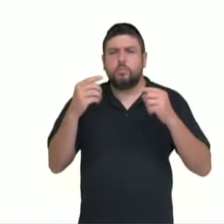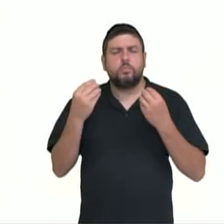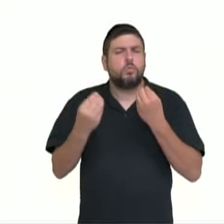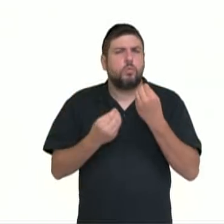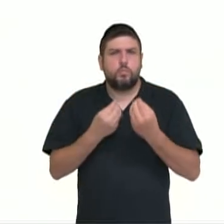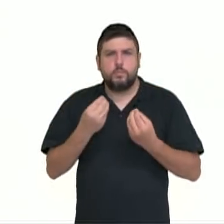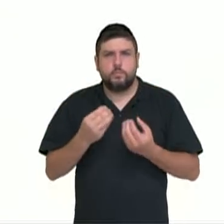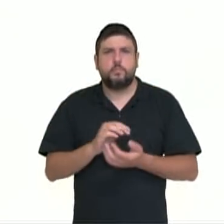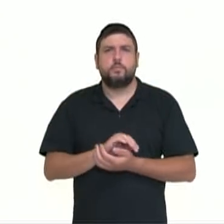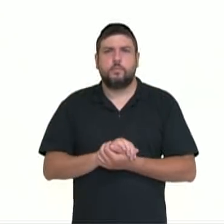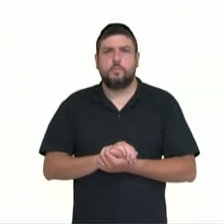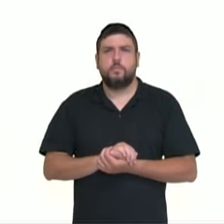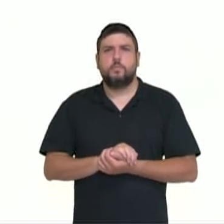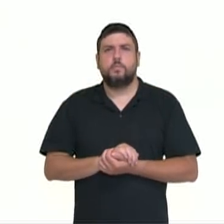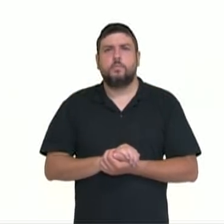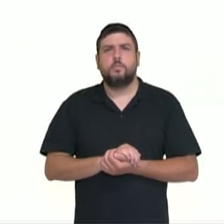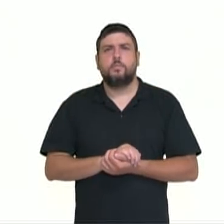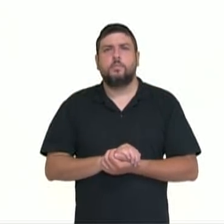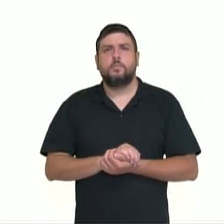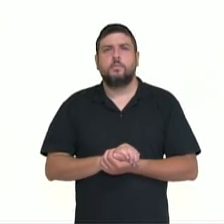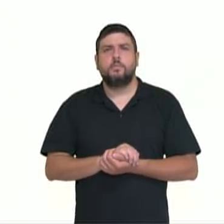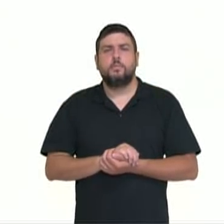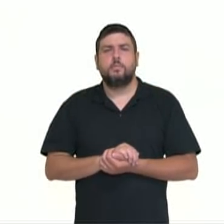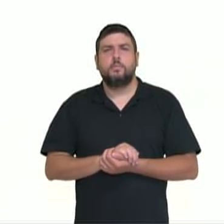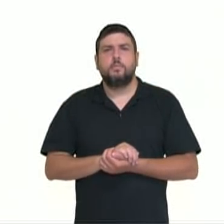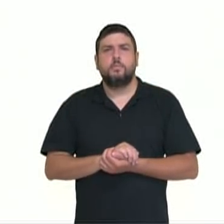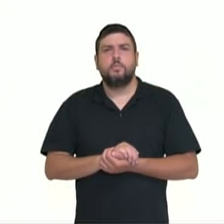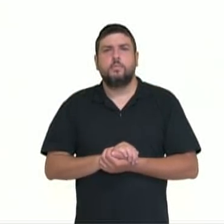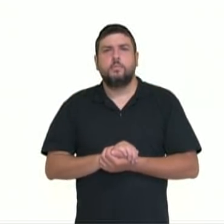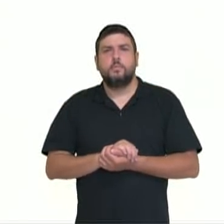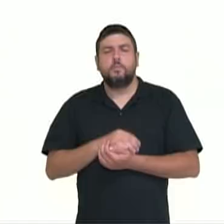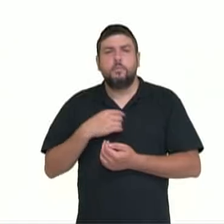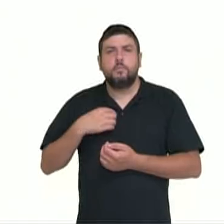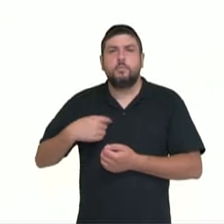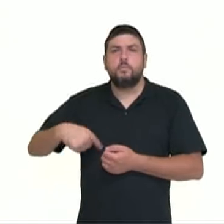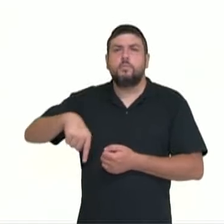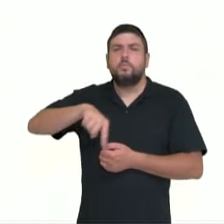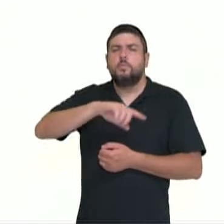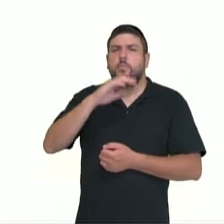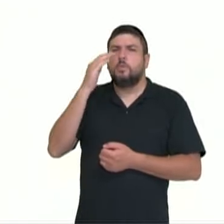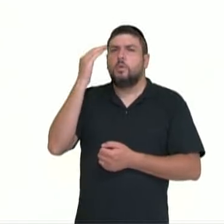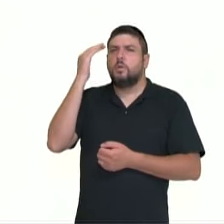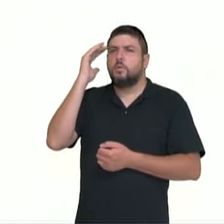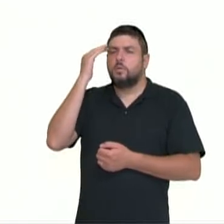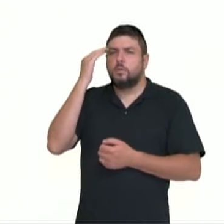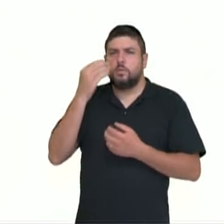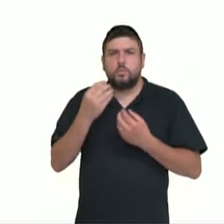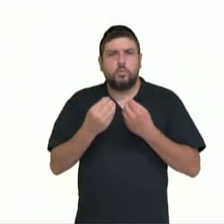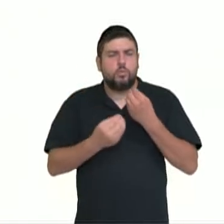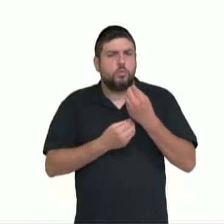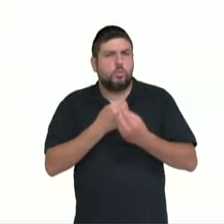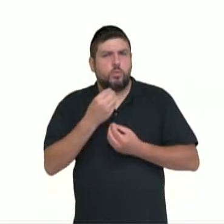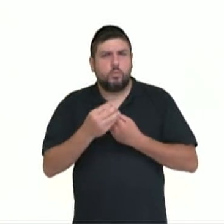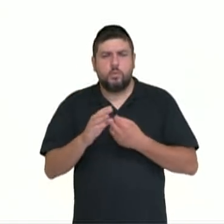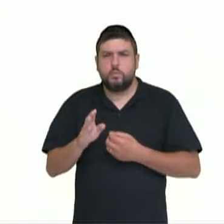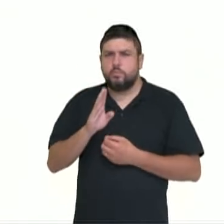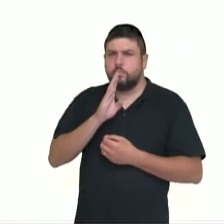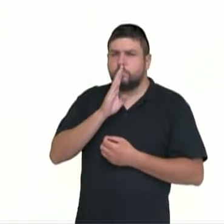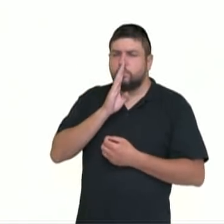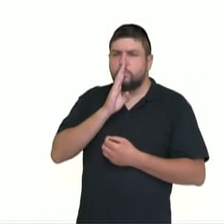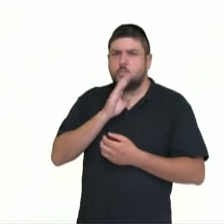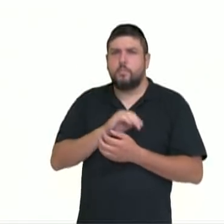Bom, para a gente entender um pouco sobre o silêncio, John Cage,